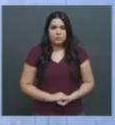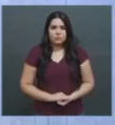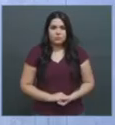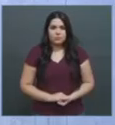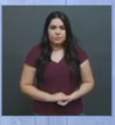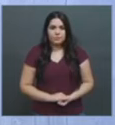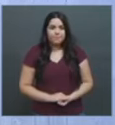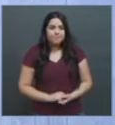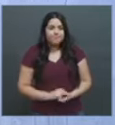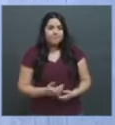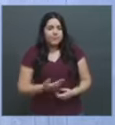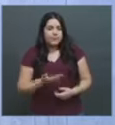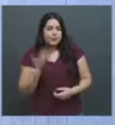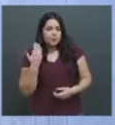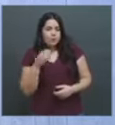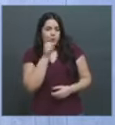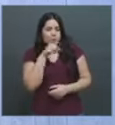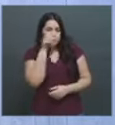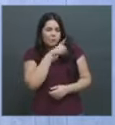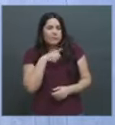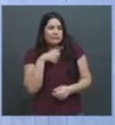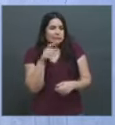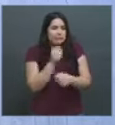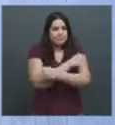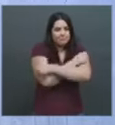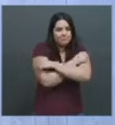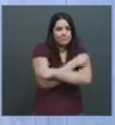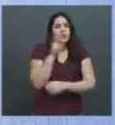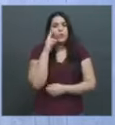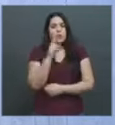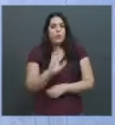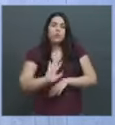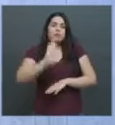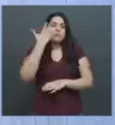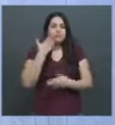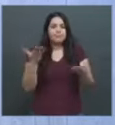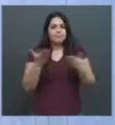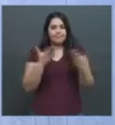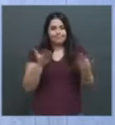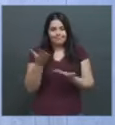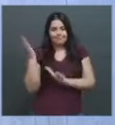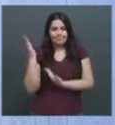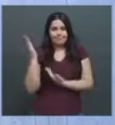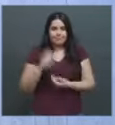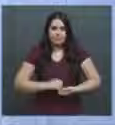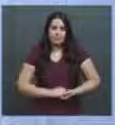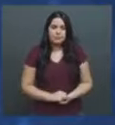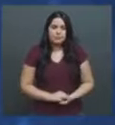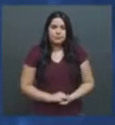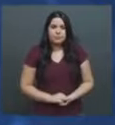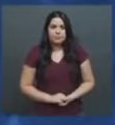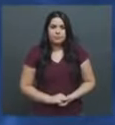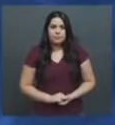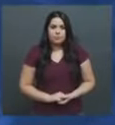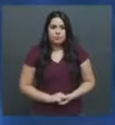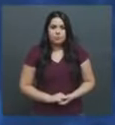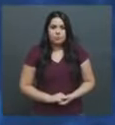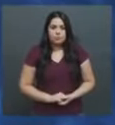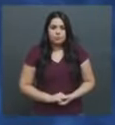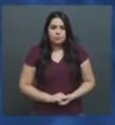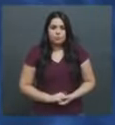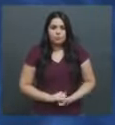Será que na véspera do fim de semana vai fazer frio? Confira as temperaturas na previsão do tempo.